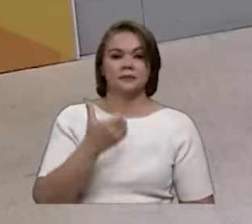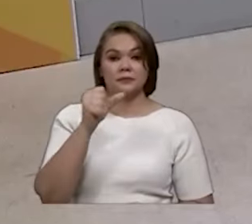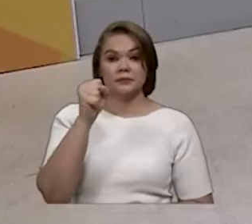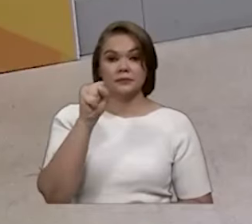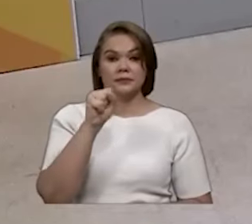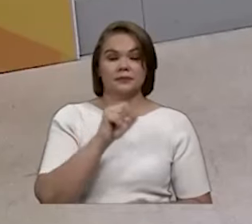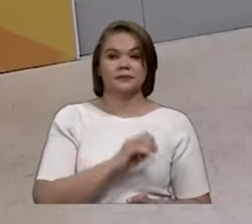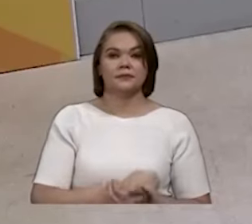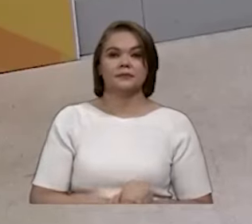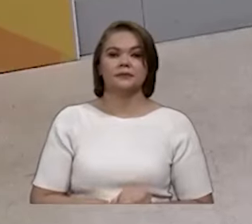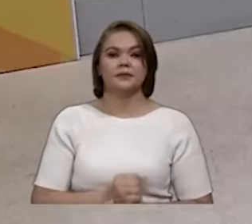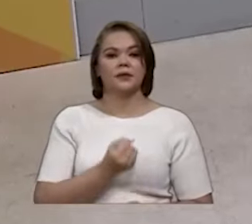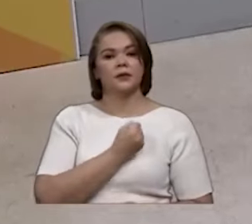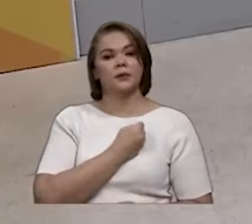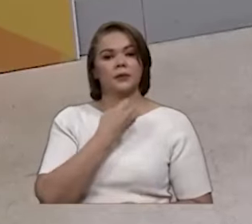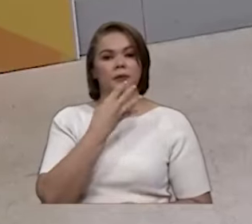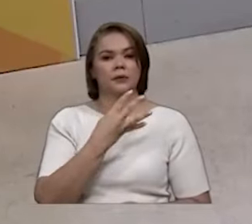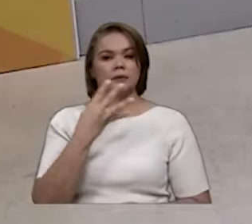18. Número